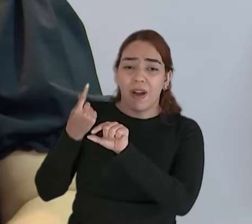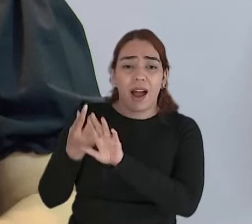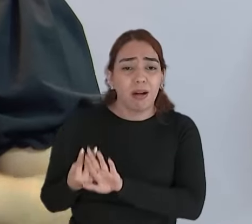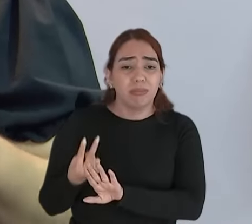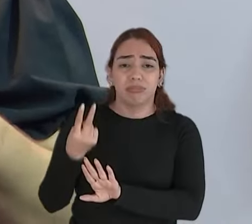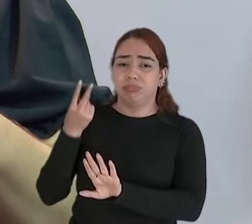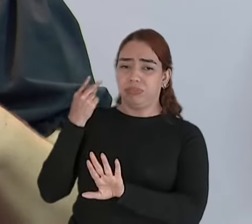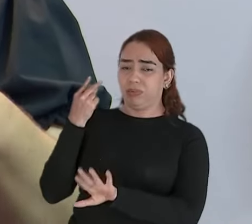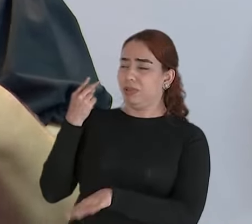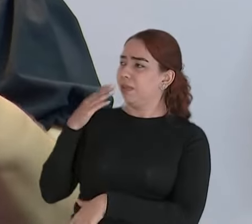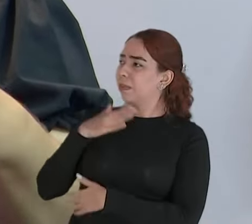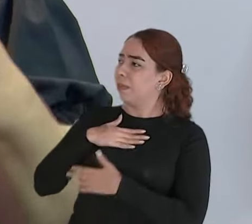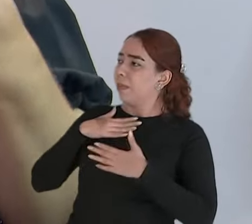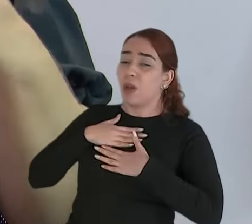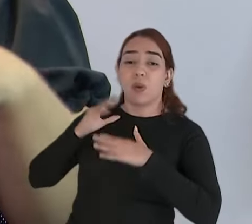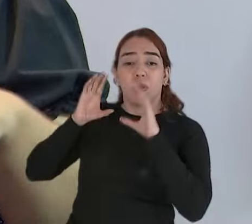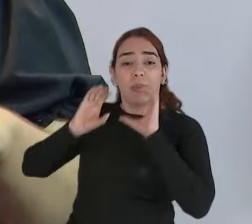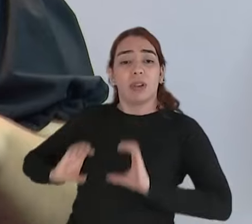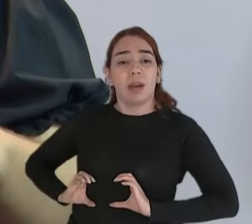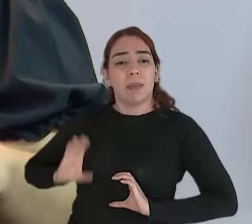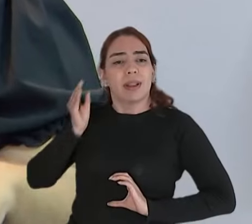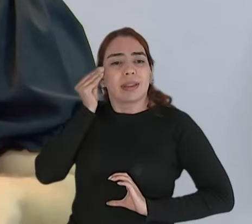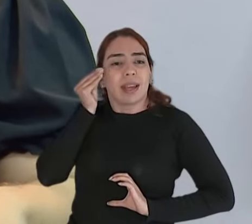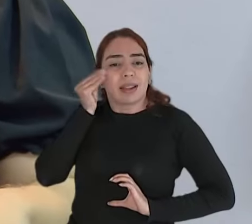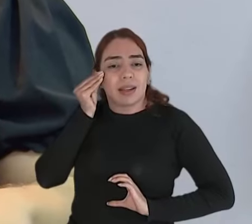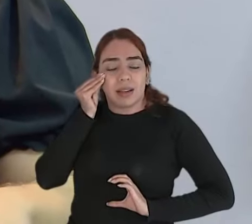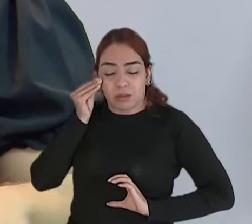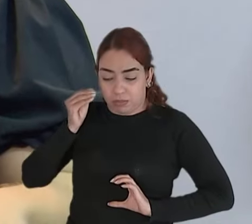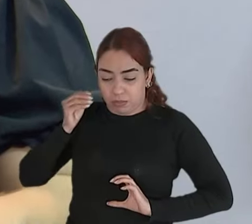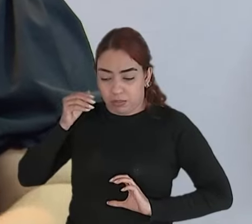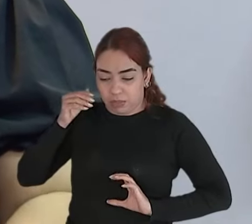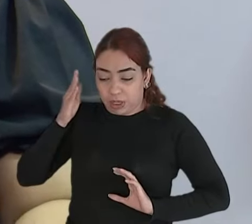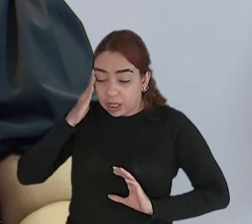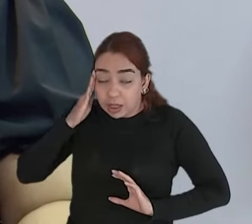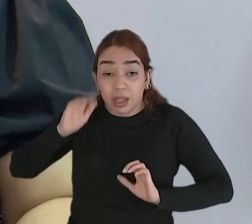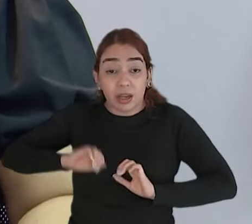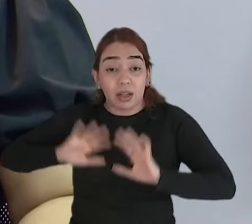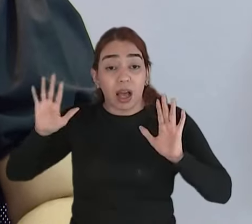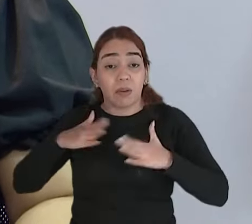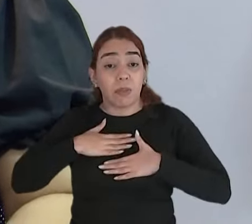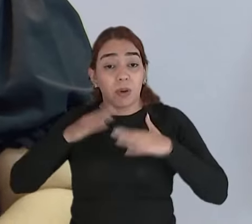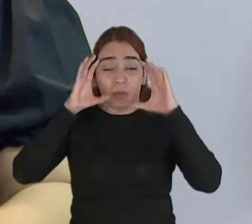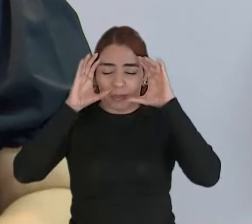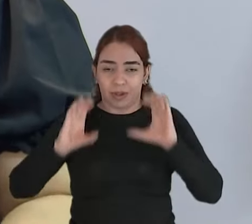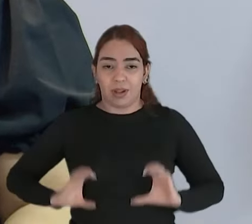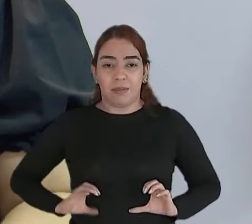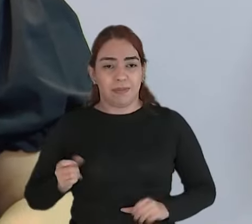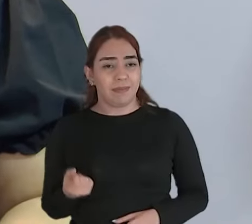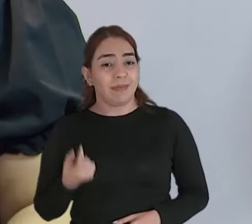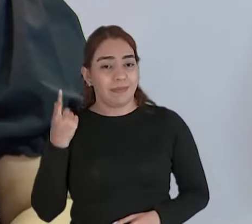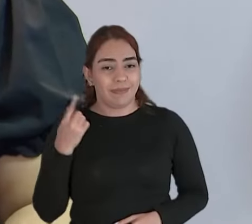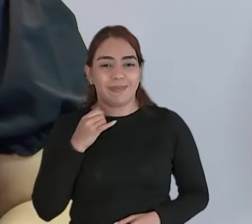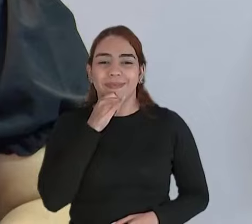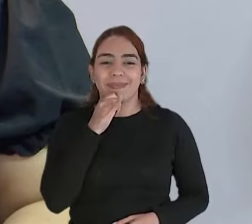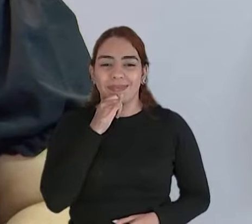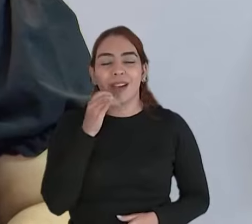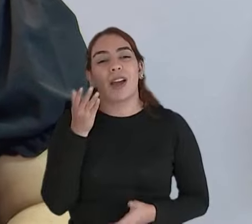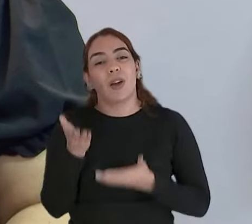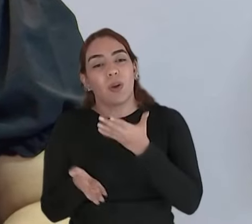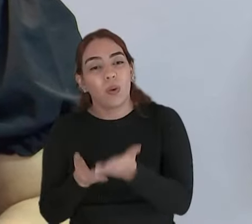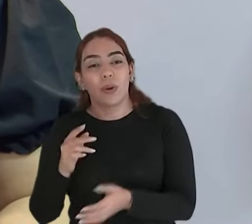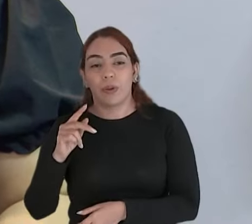uma forma de tentar também compreender o que se passava comigo. Sim. Né? E assim, atuo com PCD, né, com pessoa